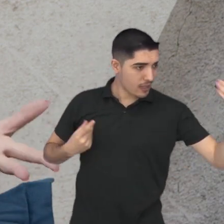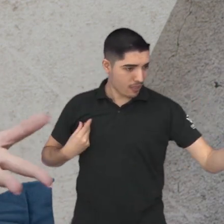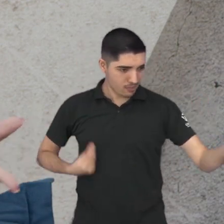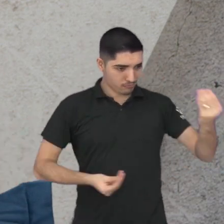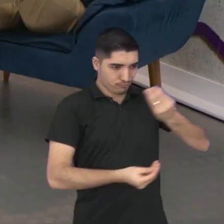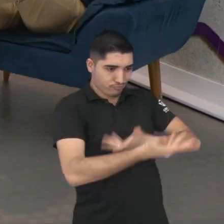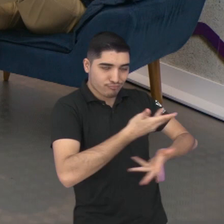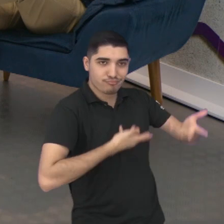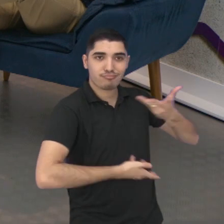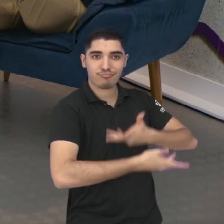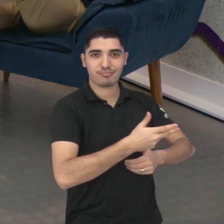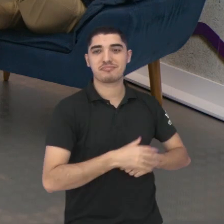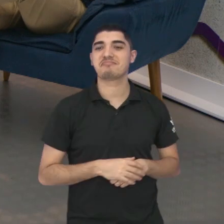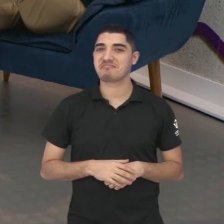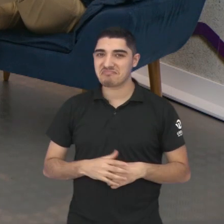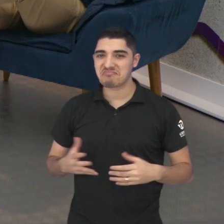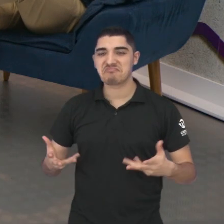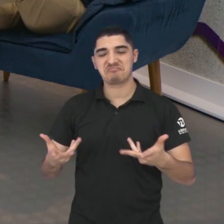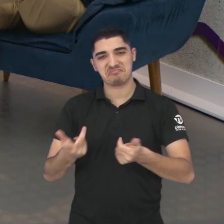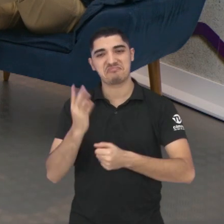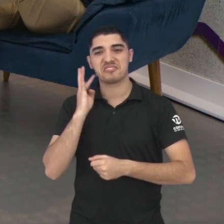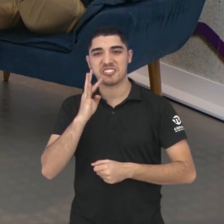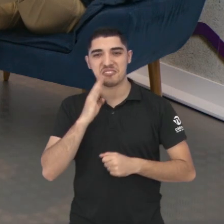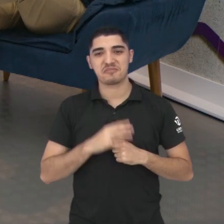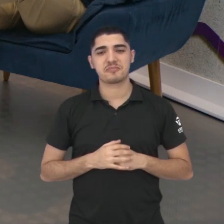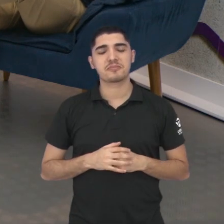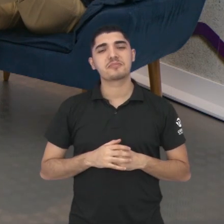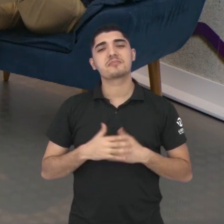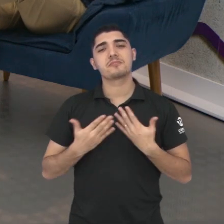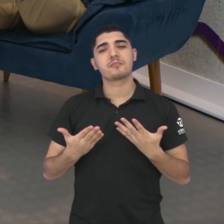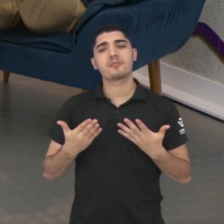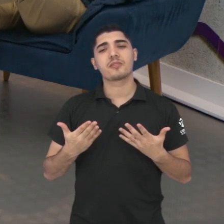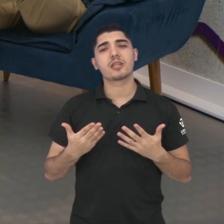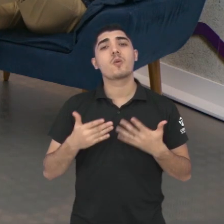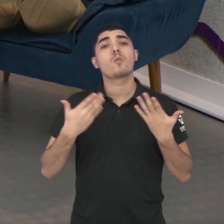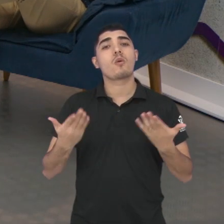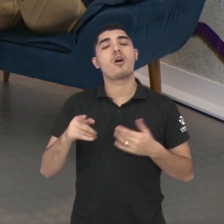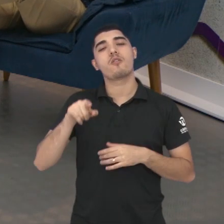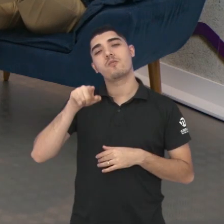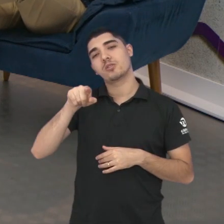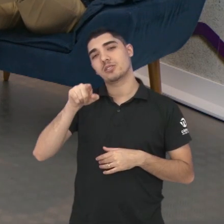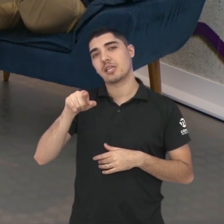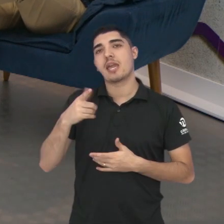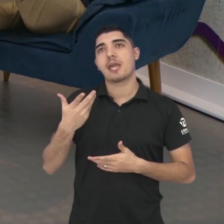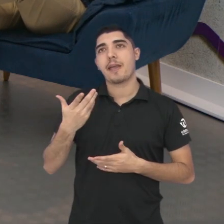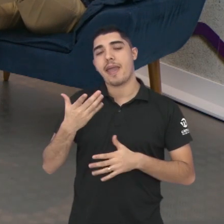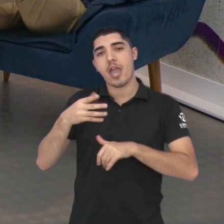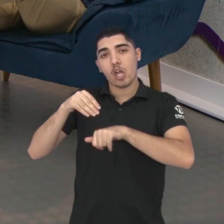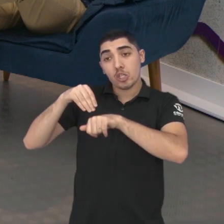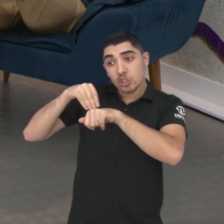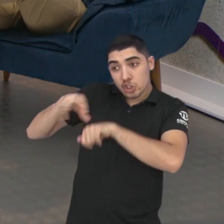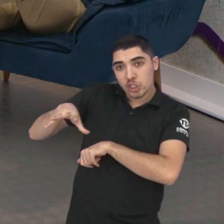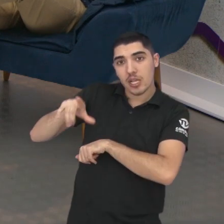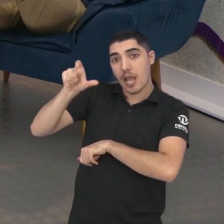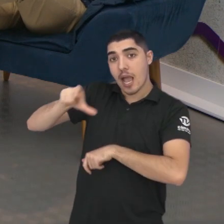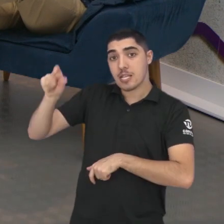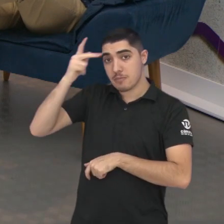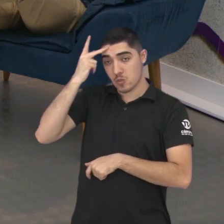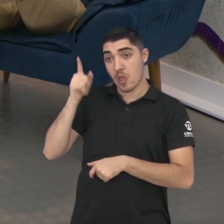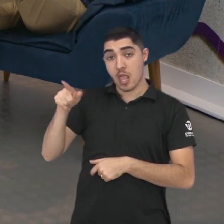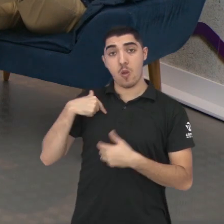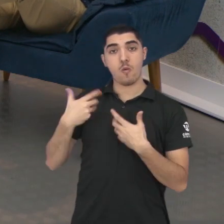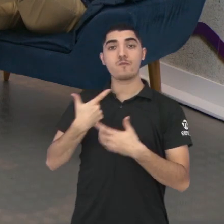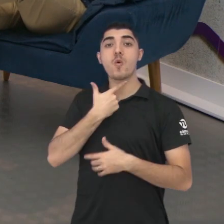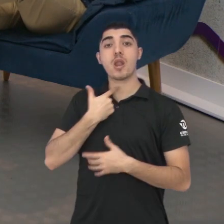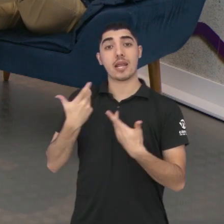isso que é o turismo, né? Nossa, muito Bem legal, né? E assim, qual que é a dica para iniciar? Quero